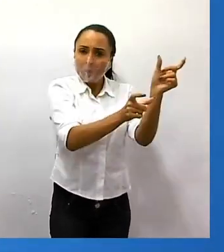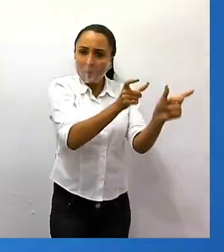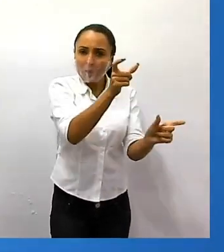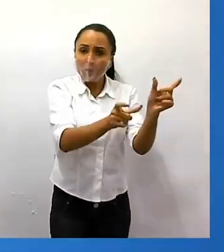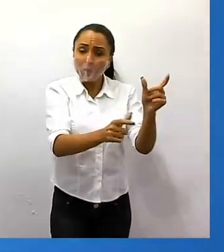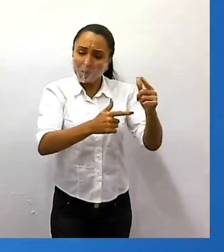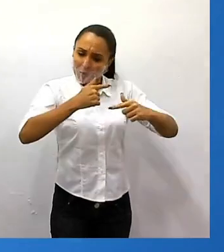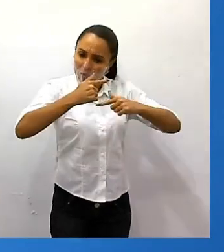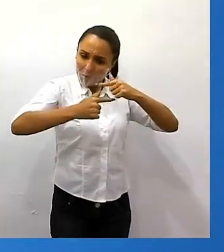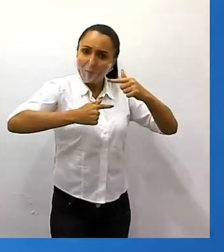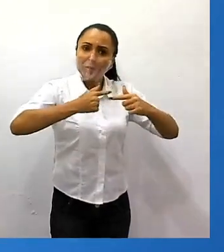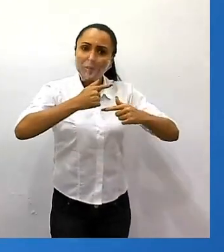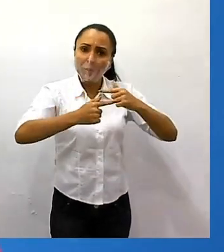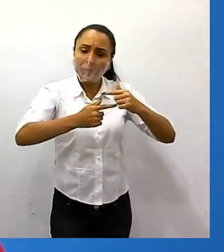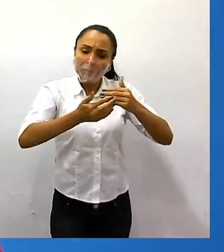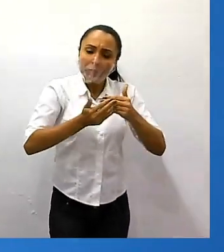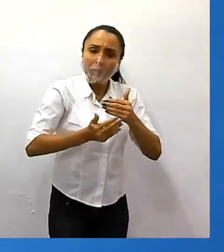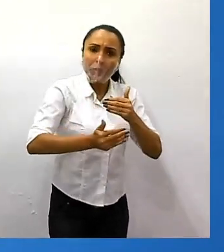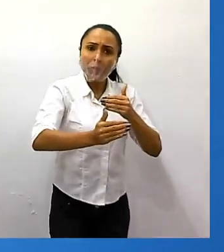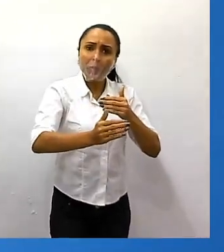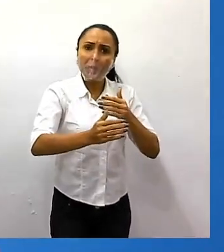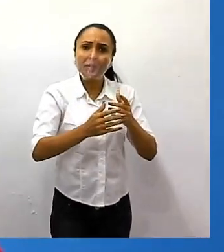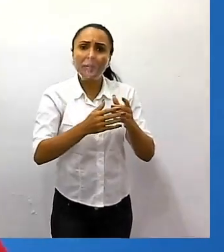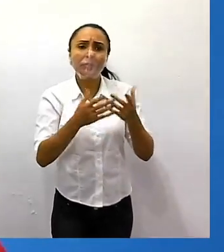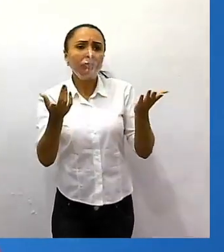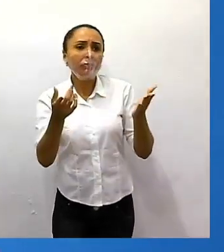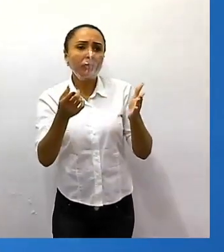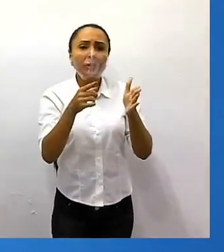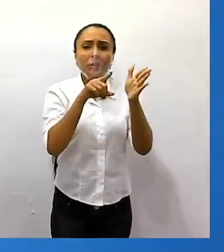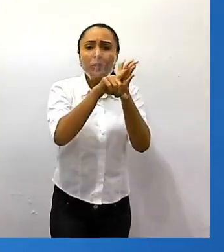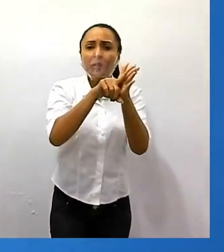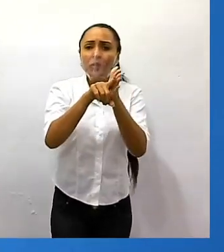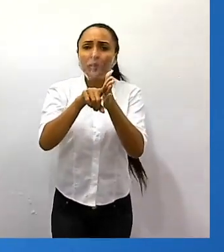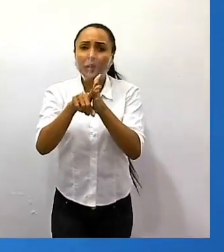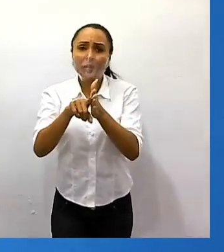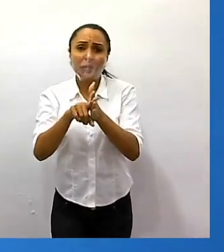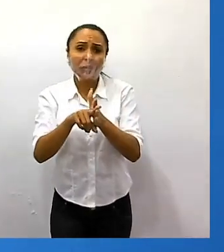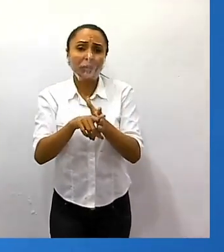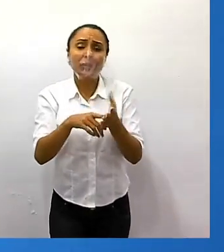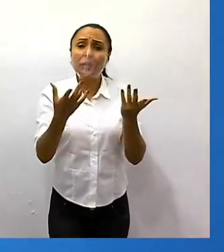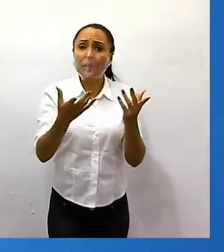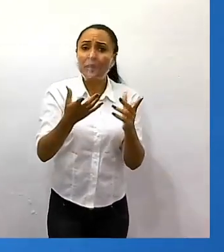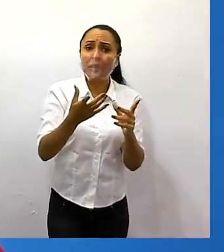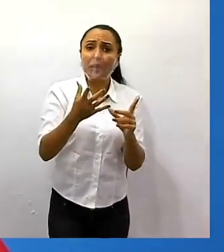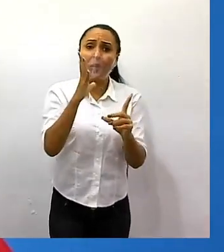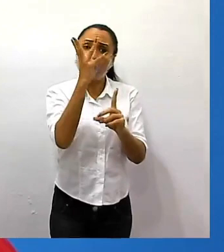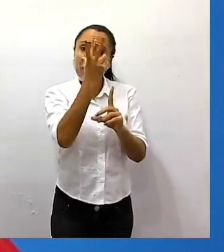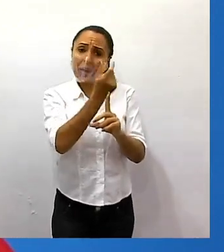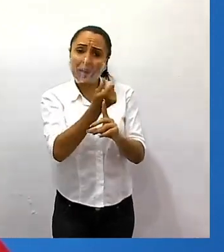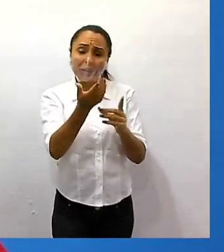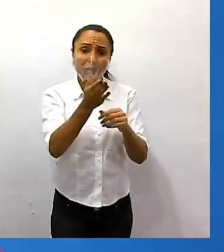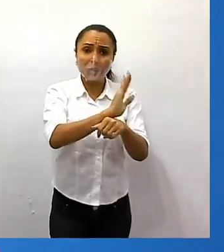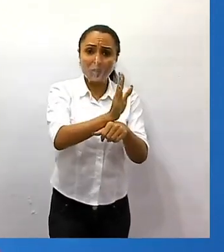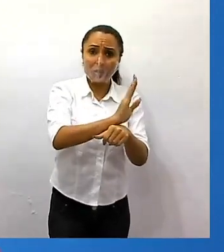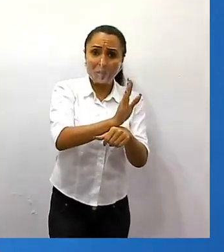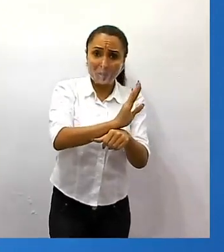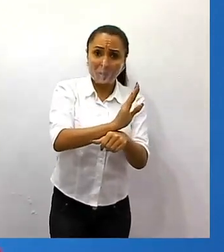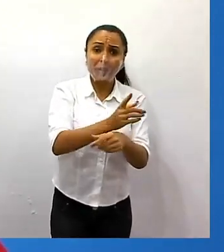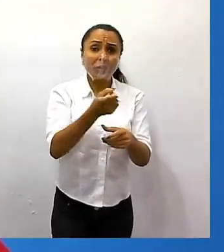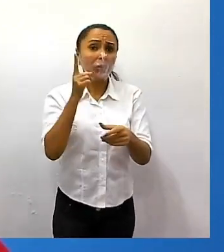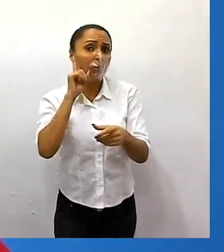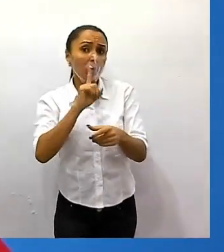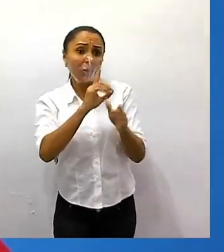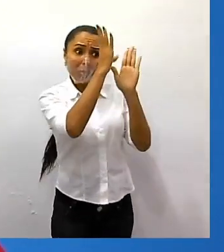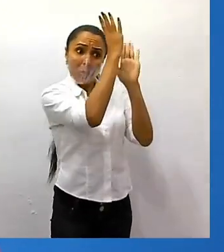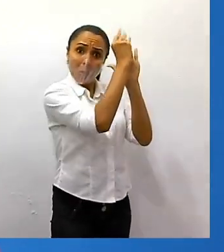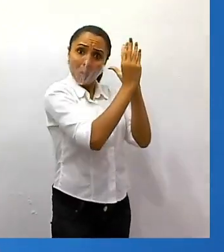de cineastas, começa a questionar a imitação que o cinema brasileiro fazia de Hollywood, do